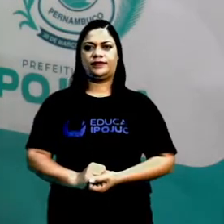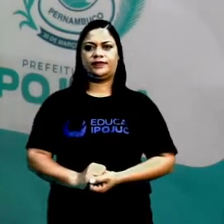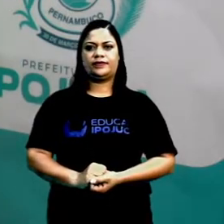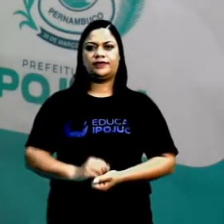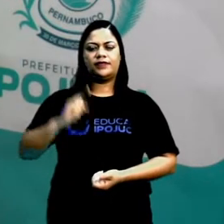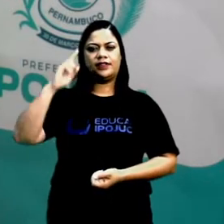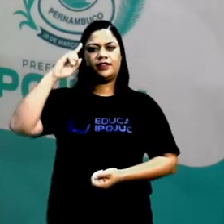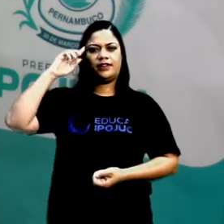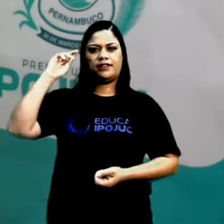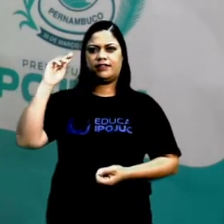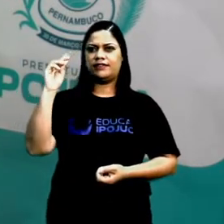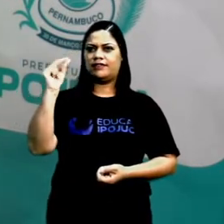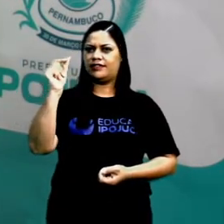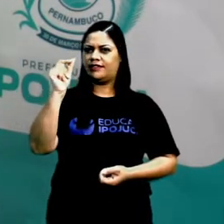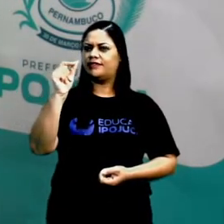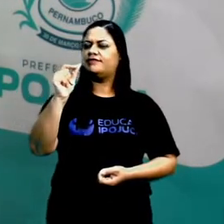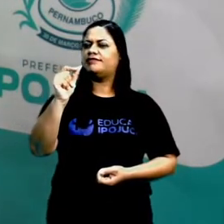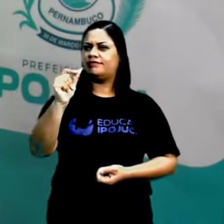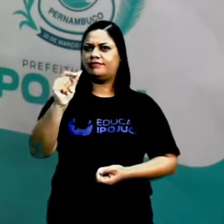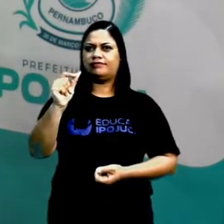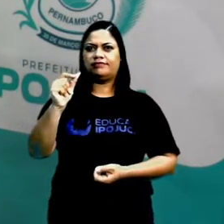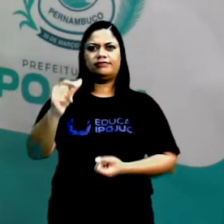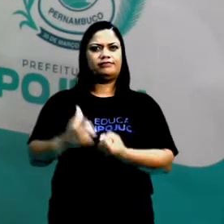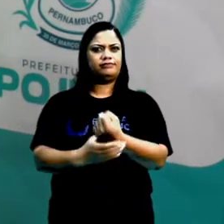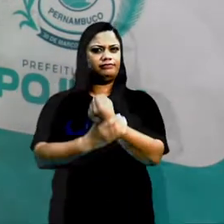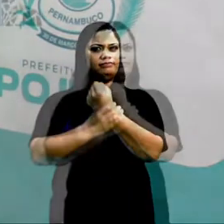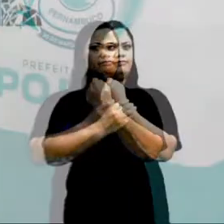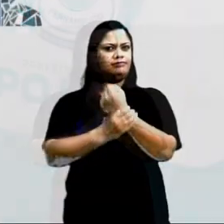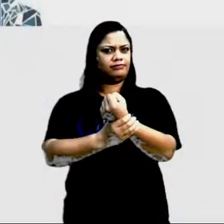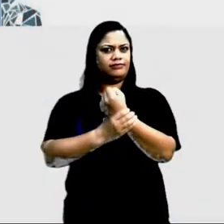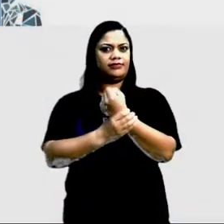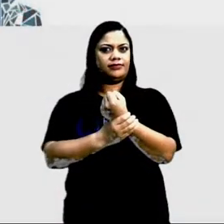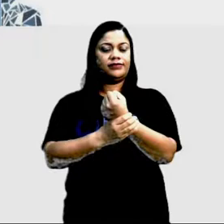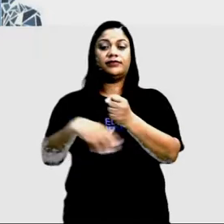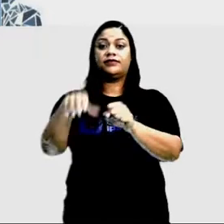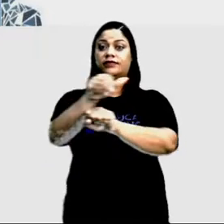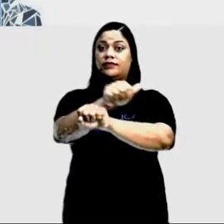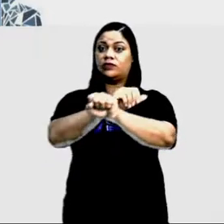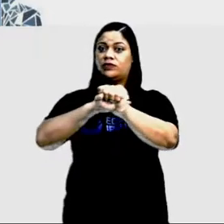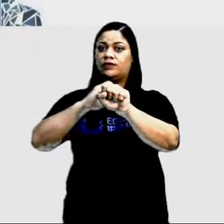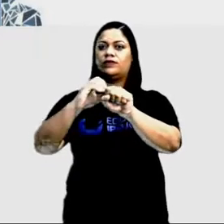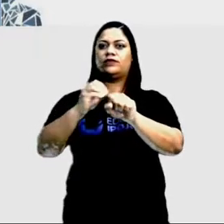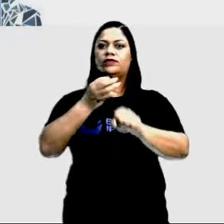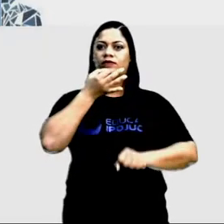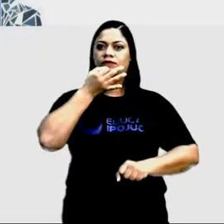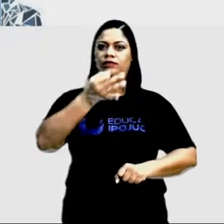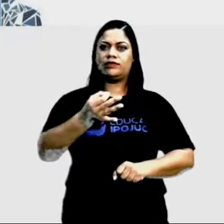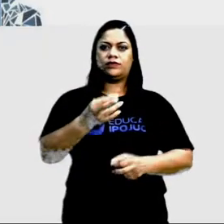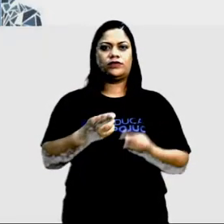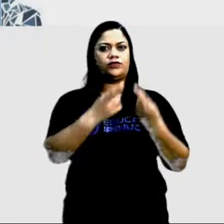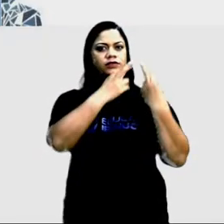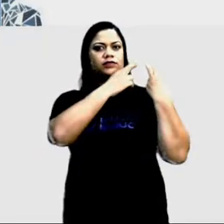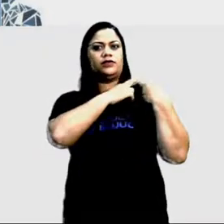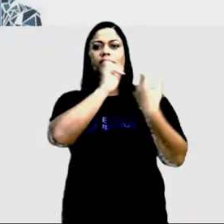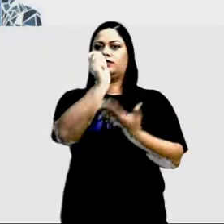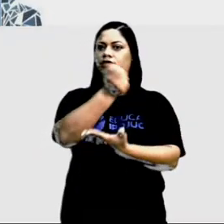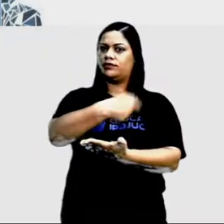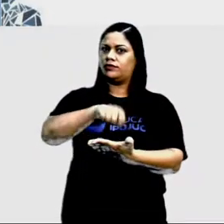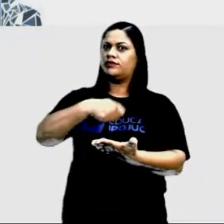As ideias defendidas em um artigo de opinião são de responsabilidade do